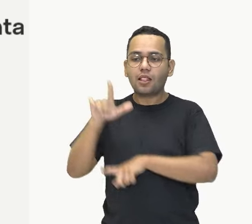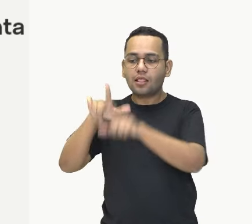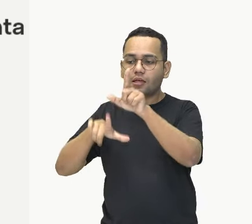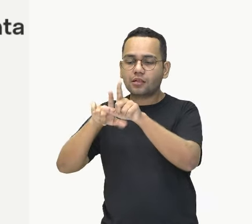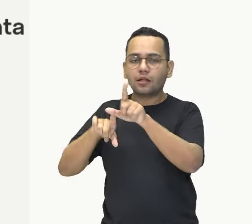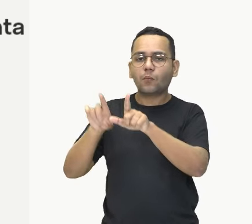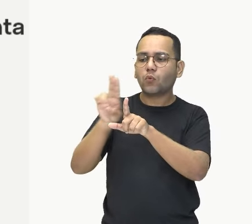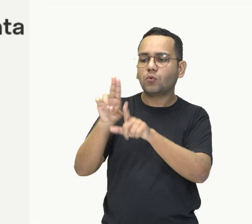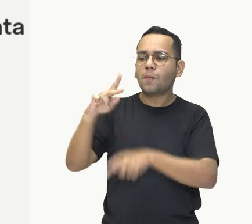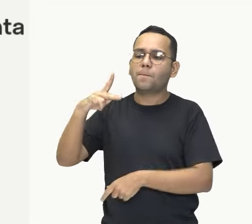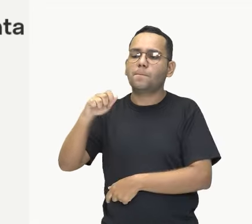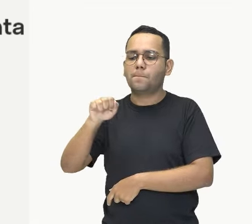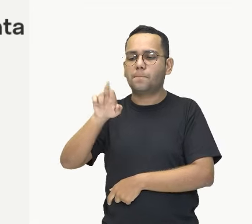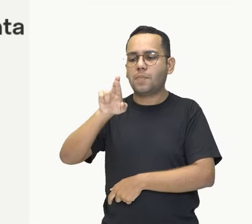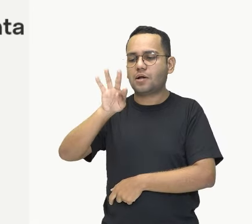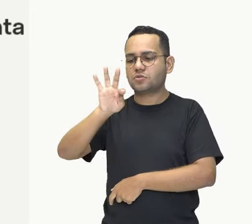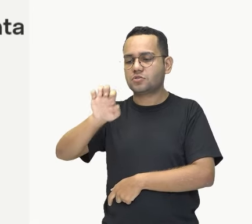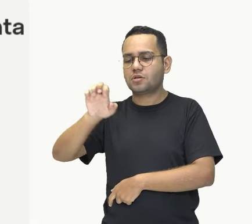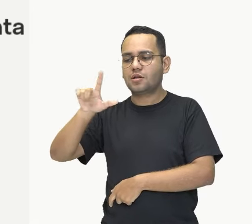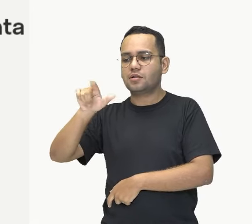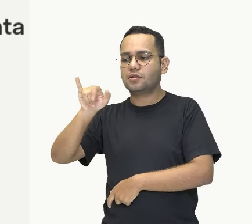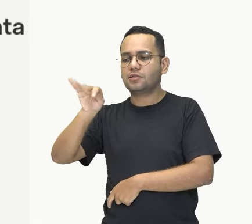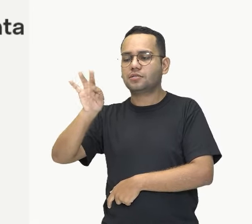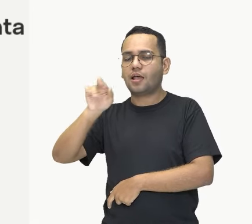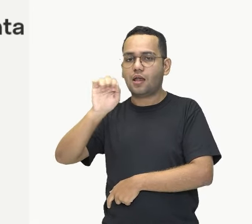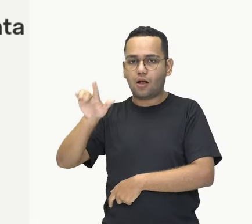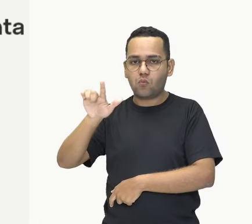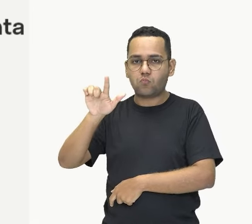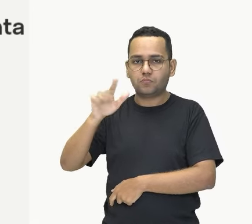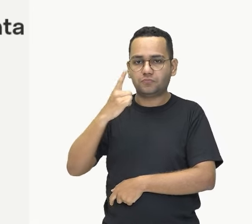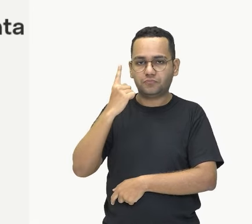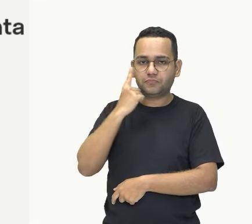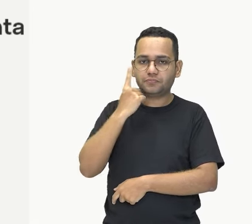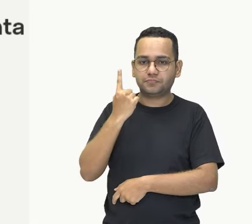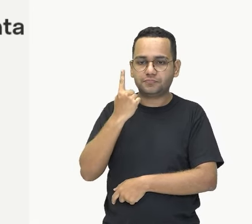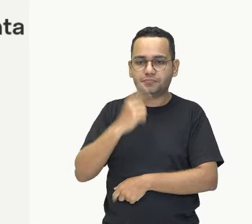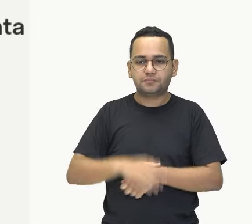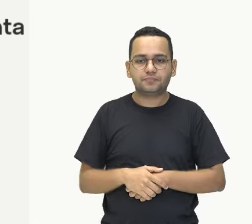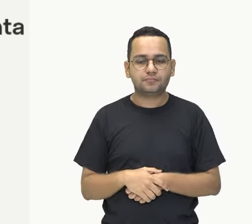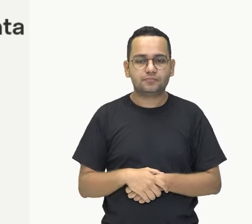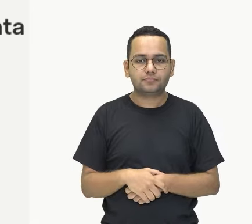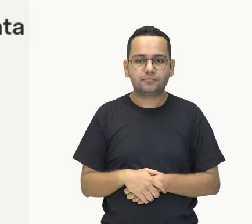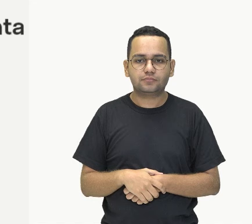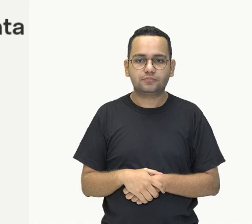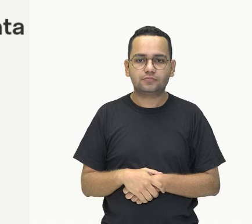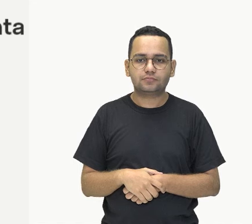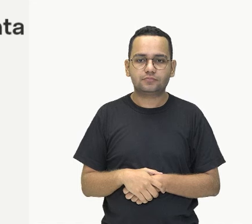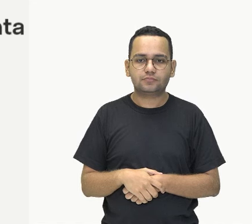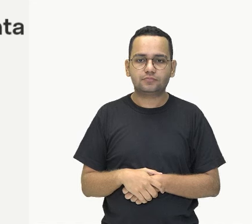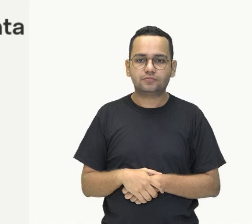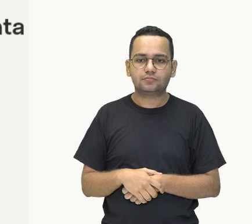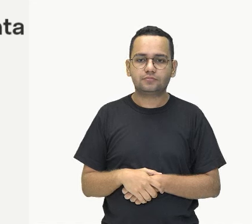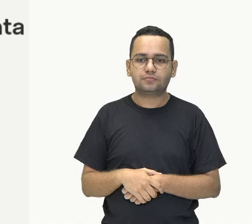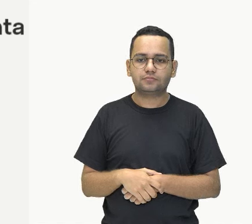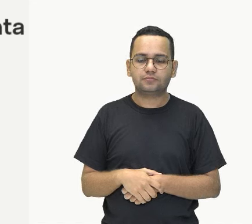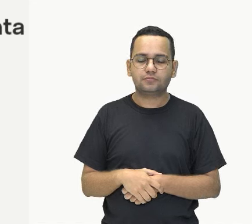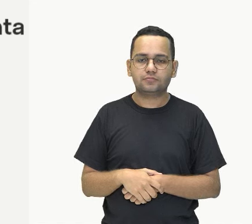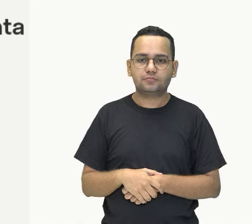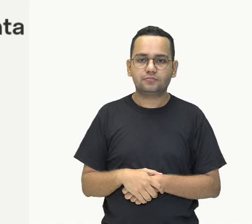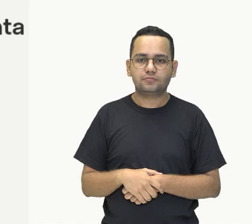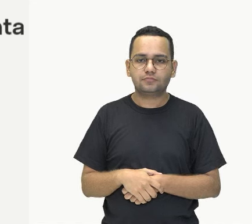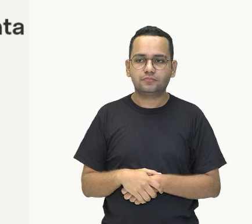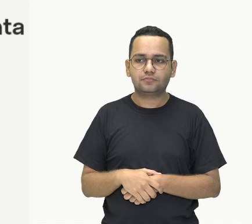literal. A parte literal é exatamente as letras. Aqui só é o x, mas eu posso ter mais